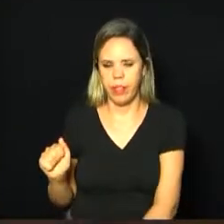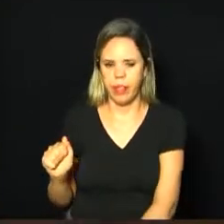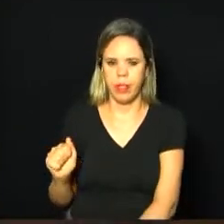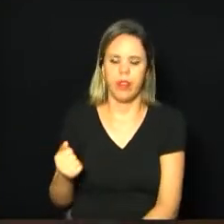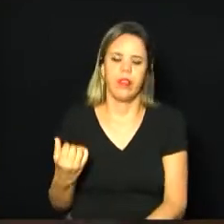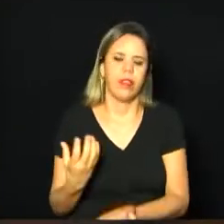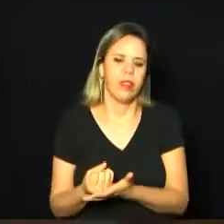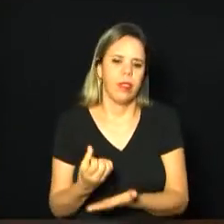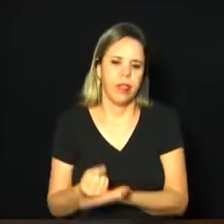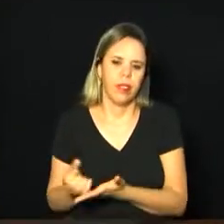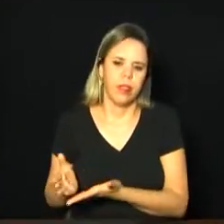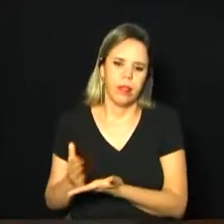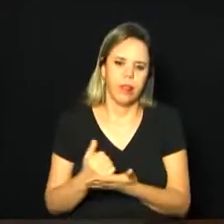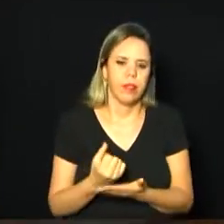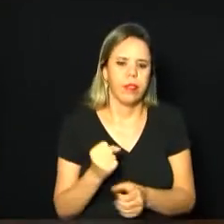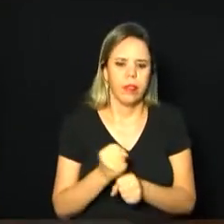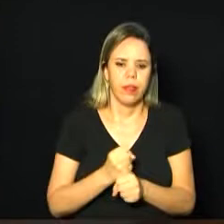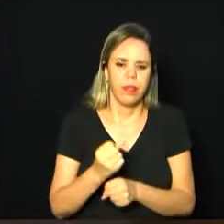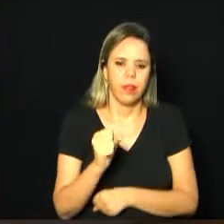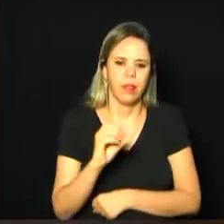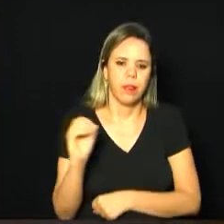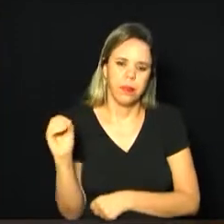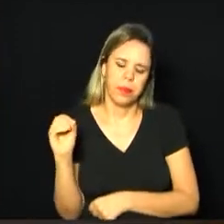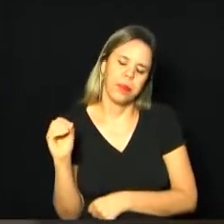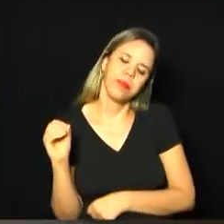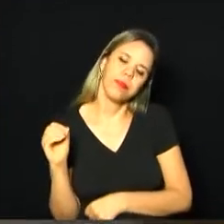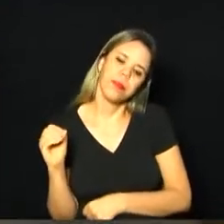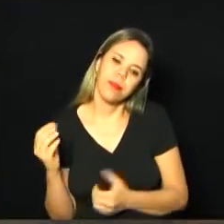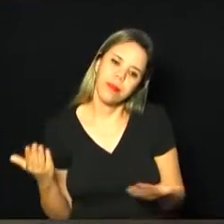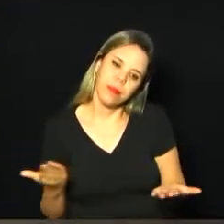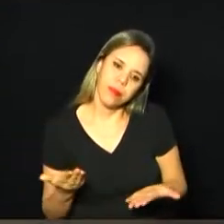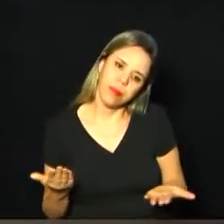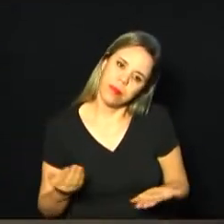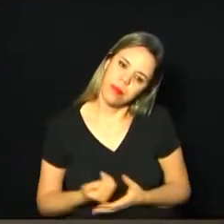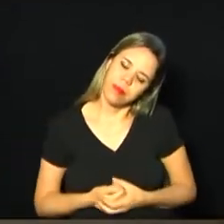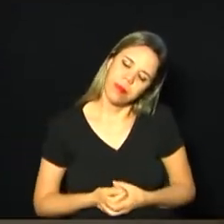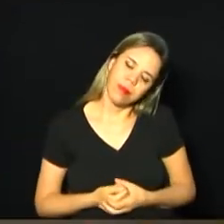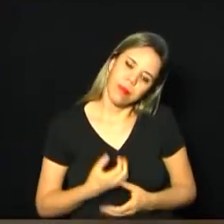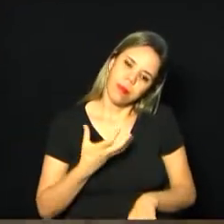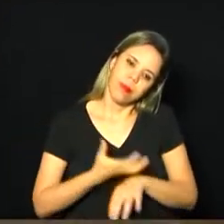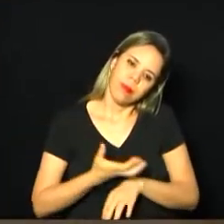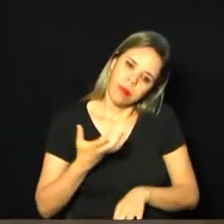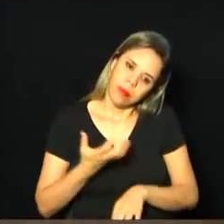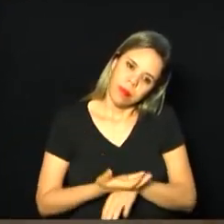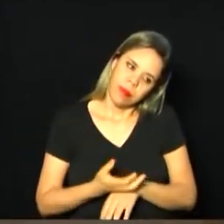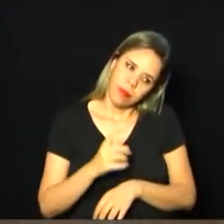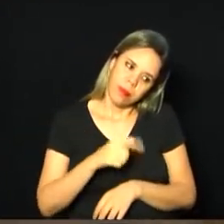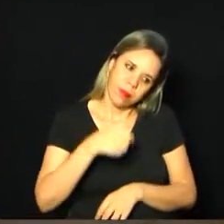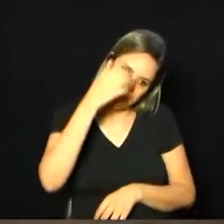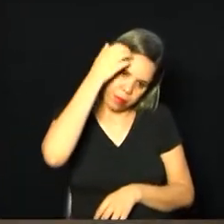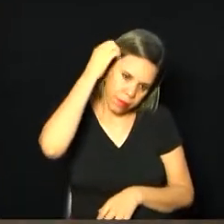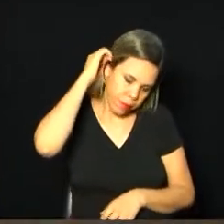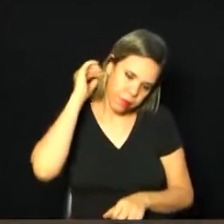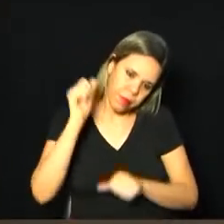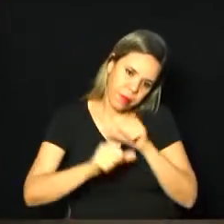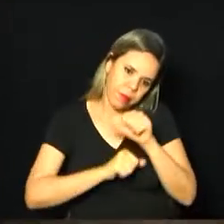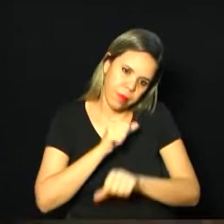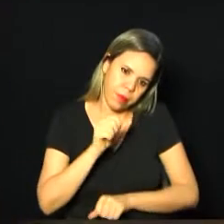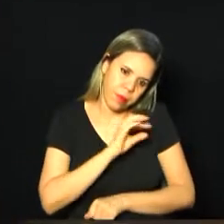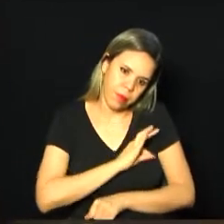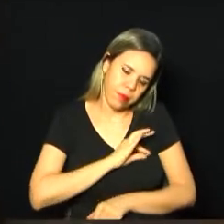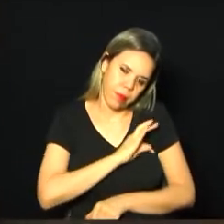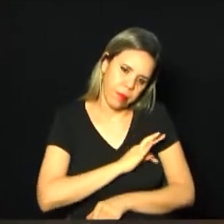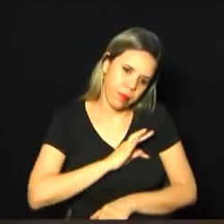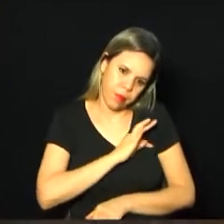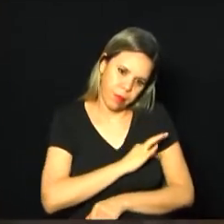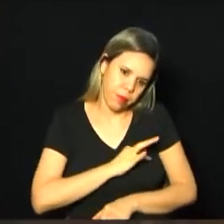de dados na década de 80 e que hoje a disciplina mecanografia acabou virando o curso técnico